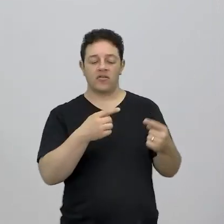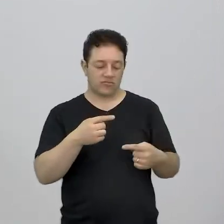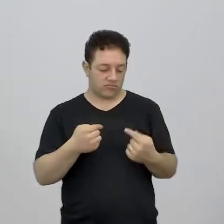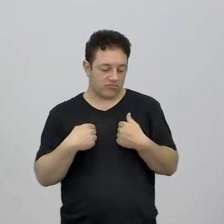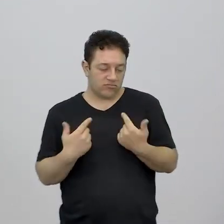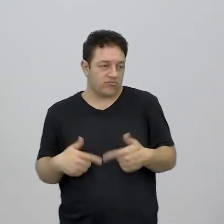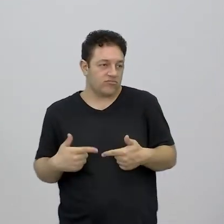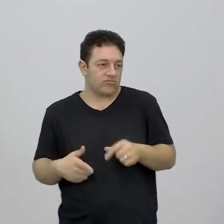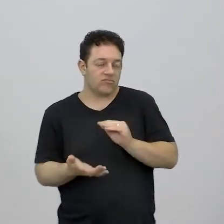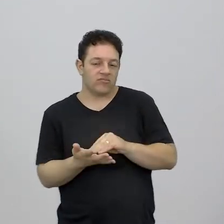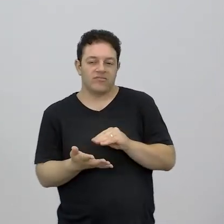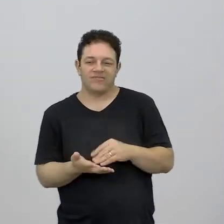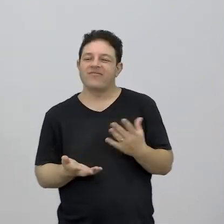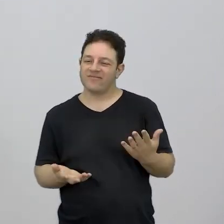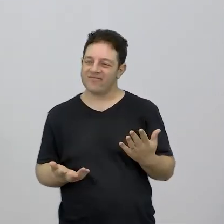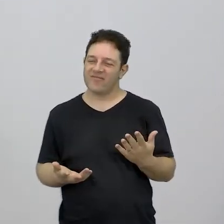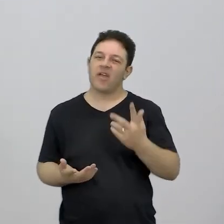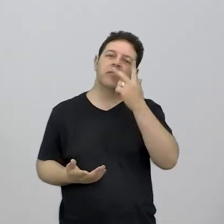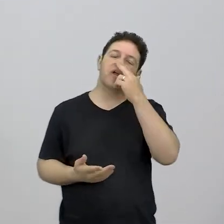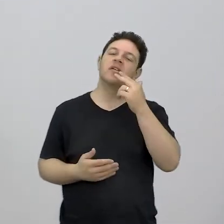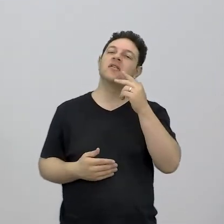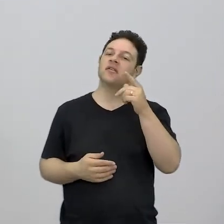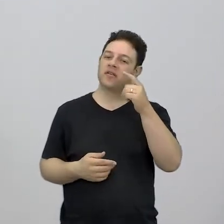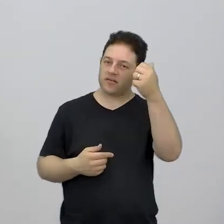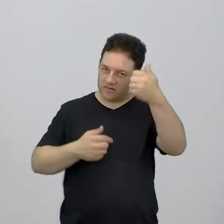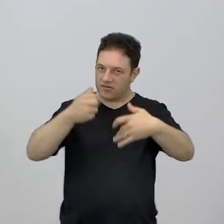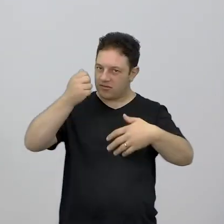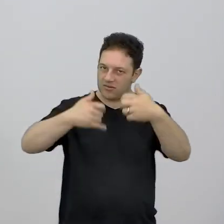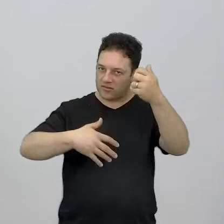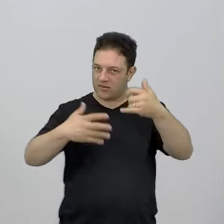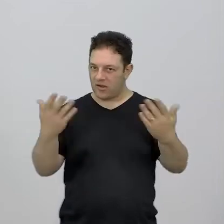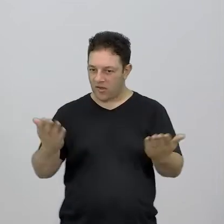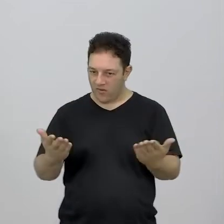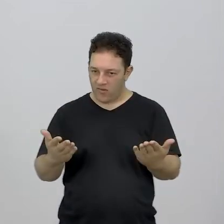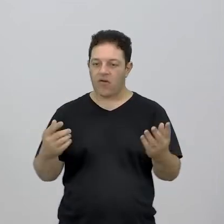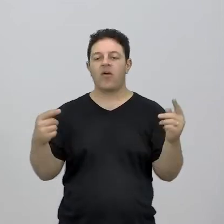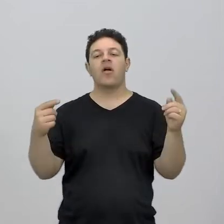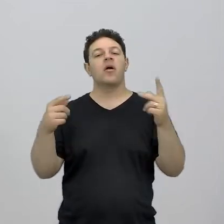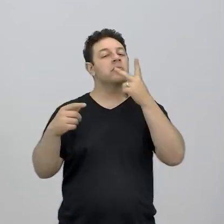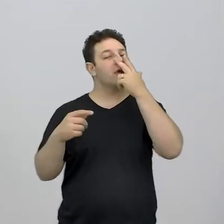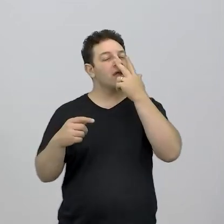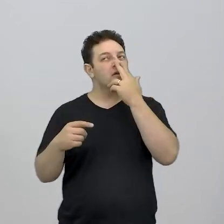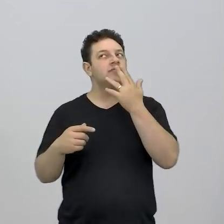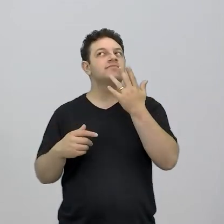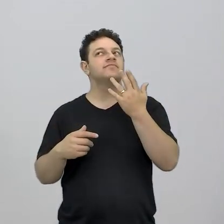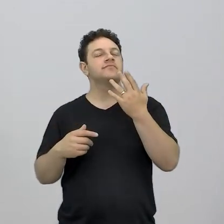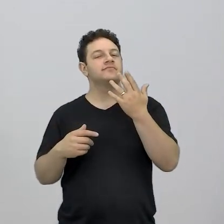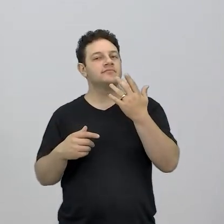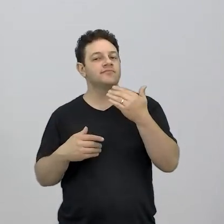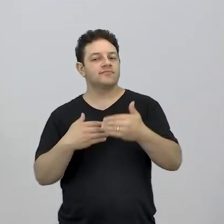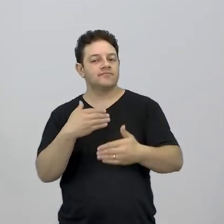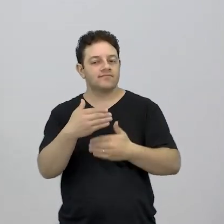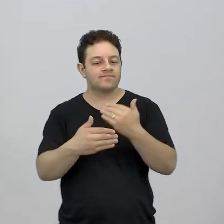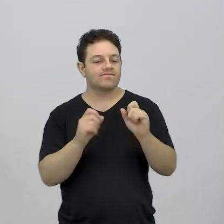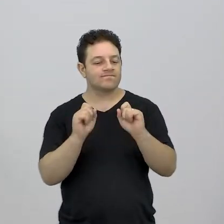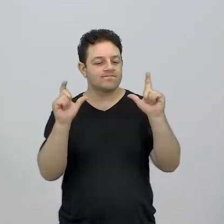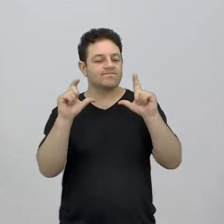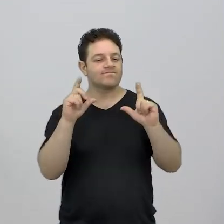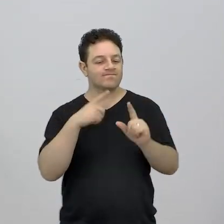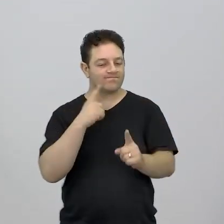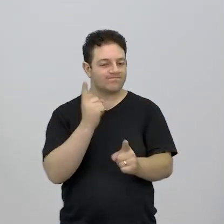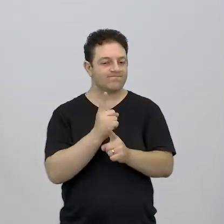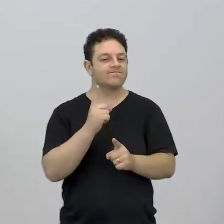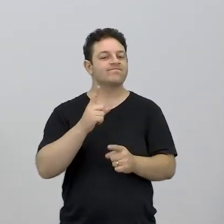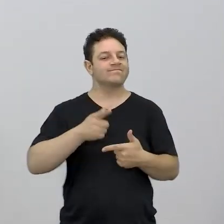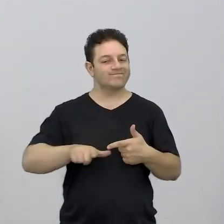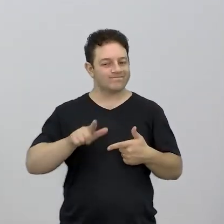trabalhador. Então, essa situação que eu estou me referindo, ela acabou se mostrando muito problemática ao longo